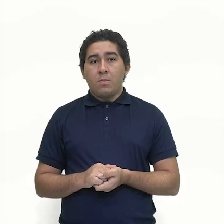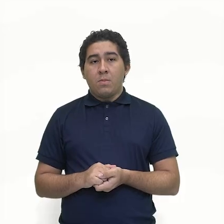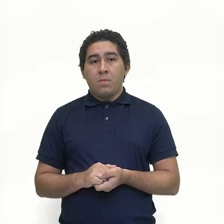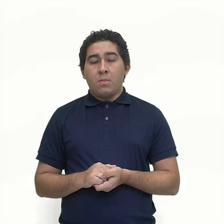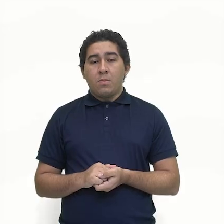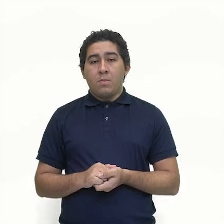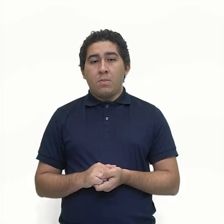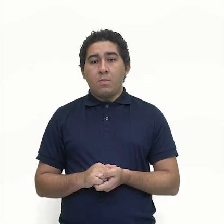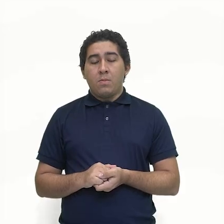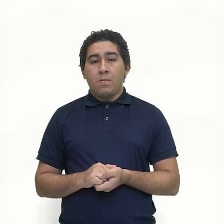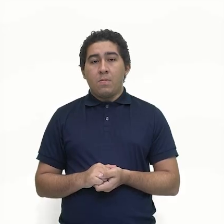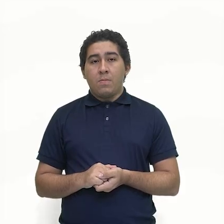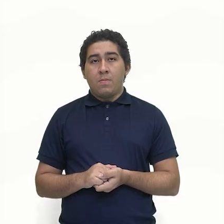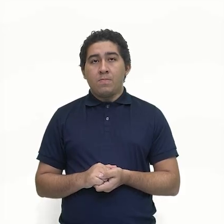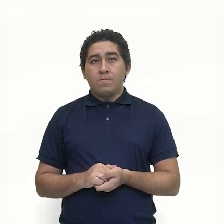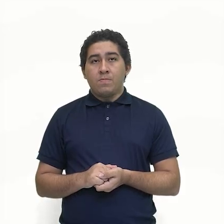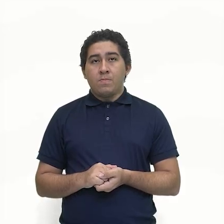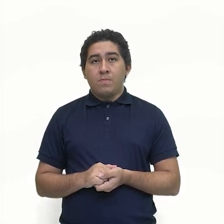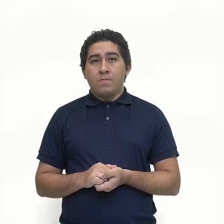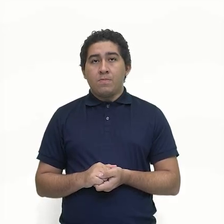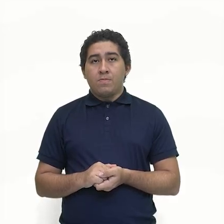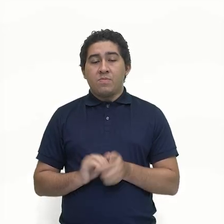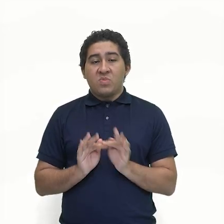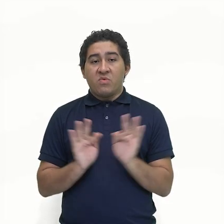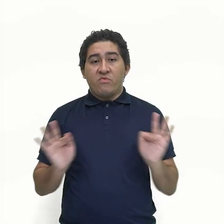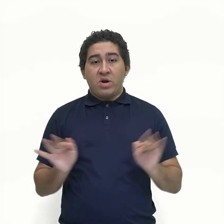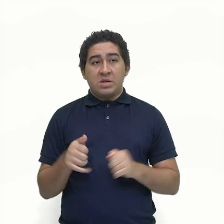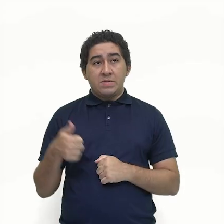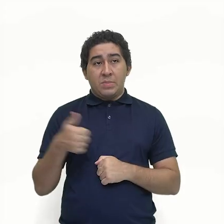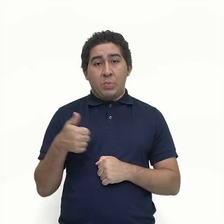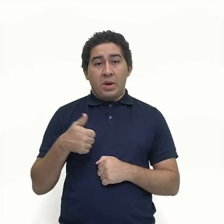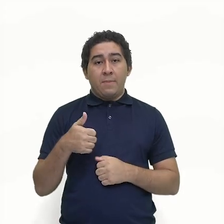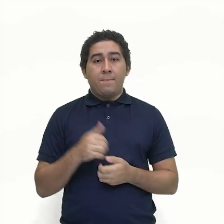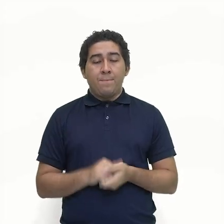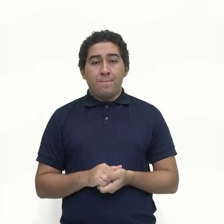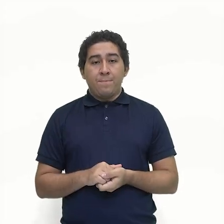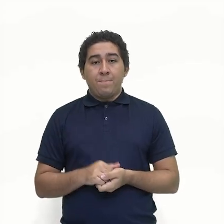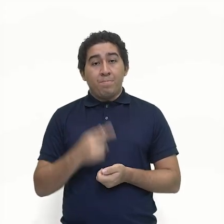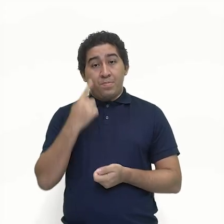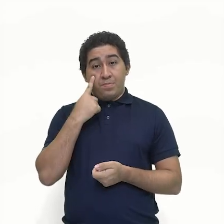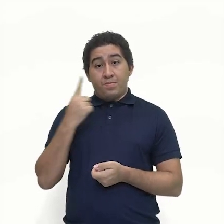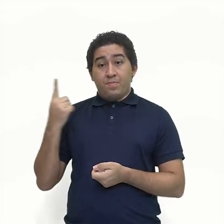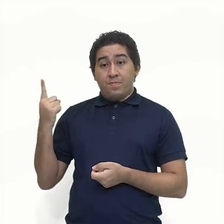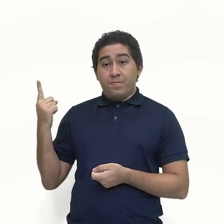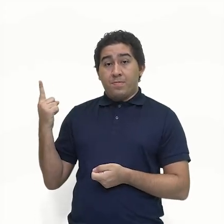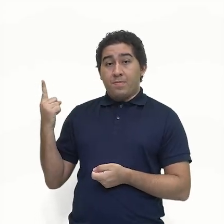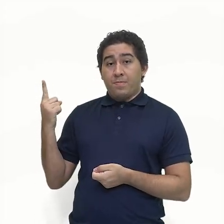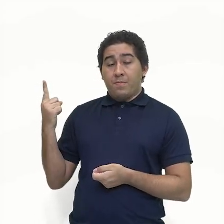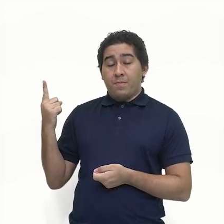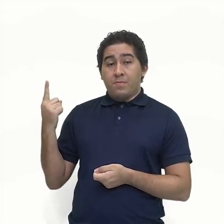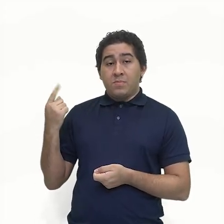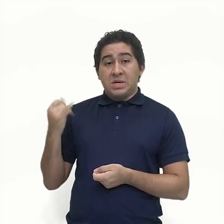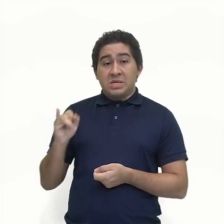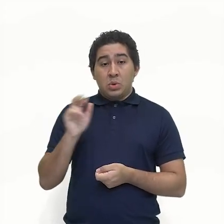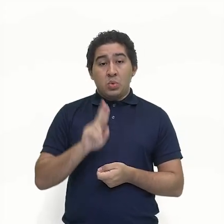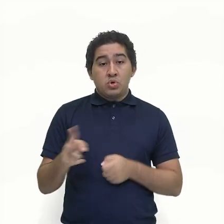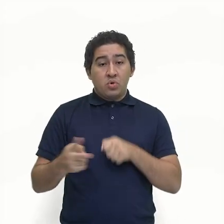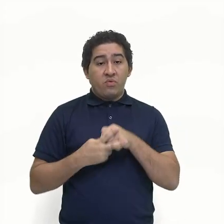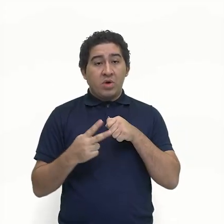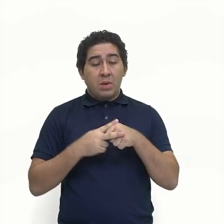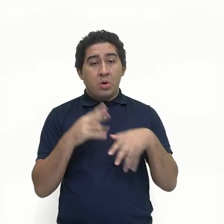at night. E aí, se eu fosse usar o verbo to cry ou to sleep? Com baby, eu acrescentaria bem